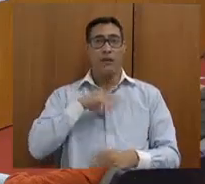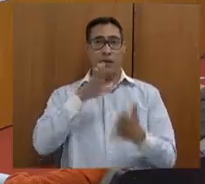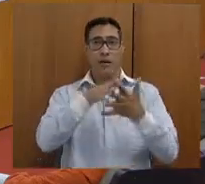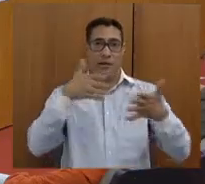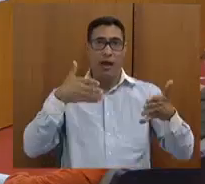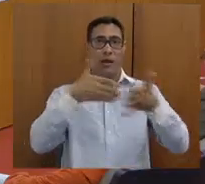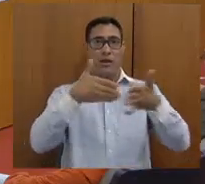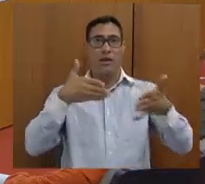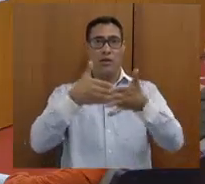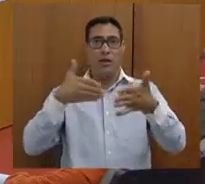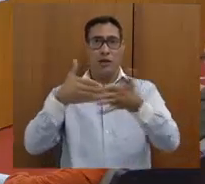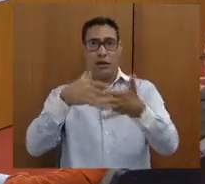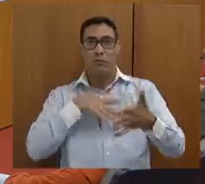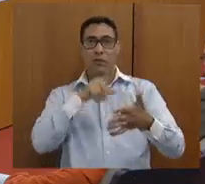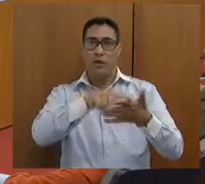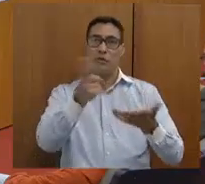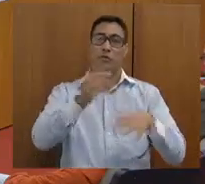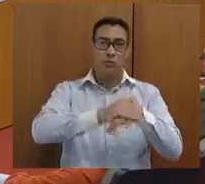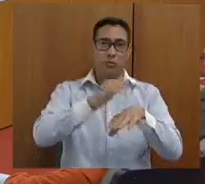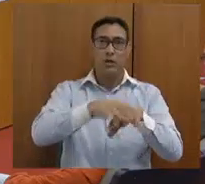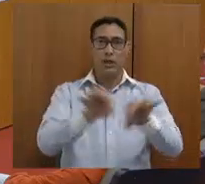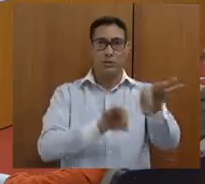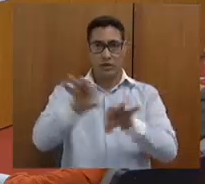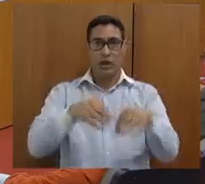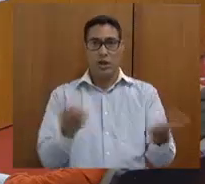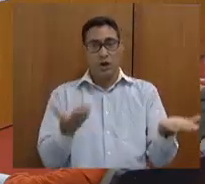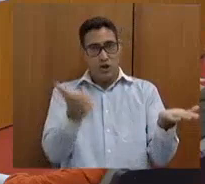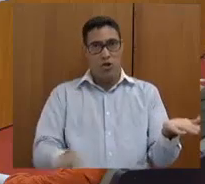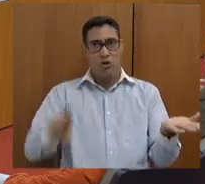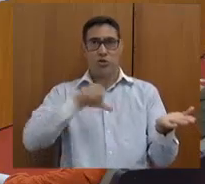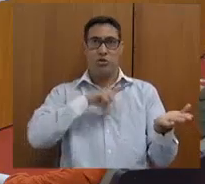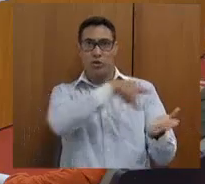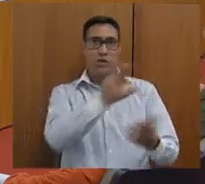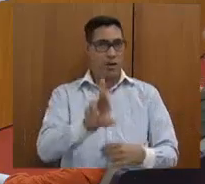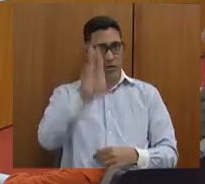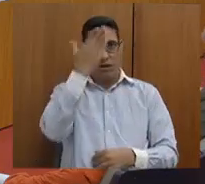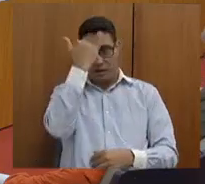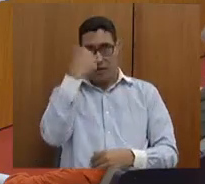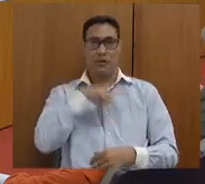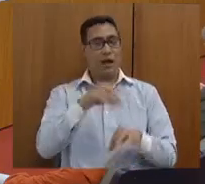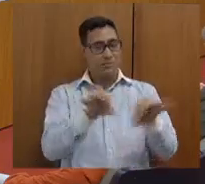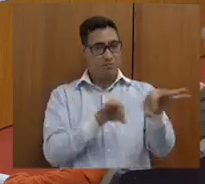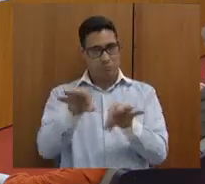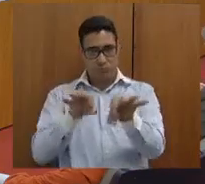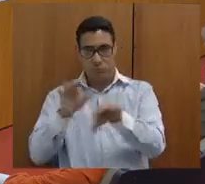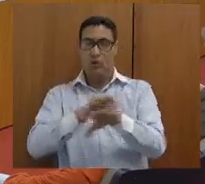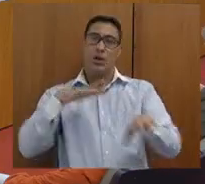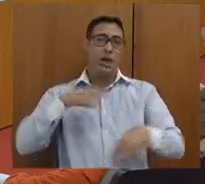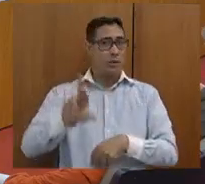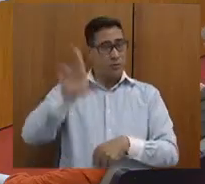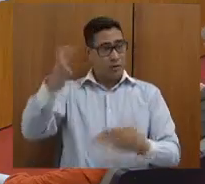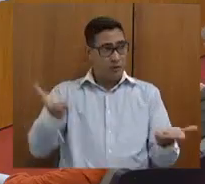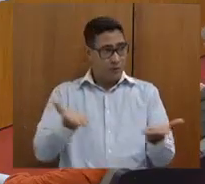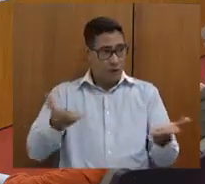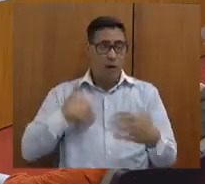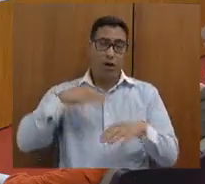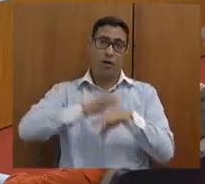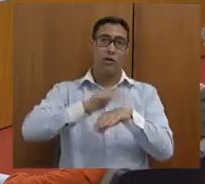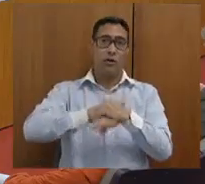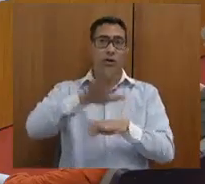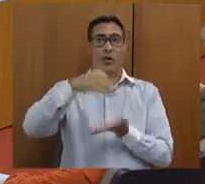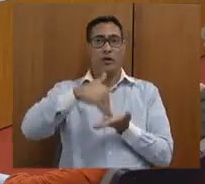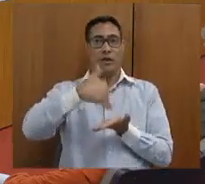trabalhos os trabalhos estão reorganizados vossa excelência sábio dinâmica a palavra está com secretário de Estado da